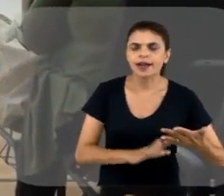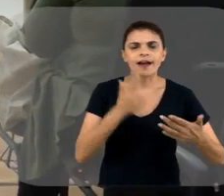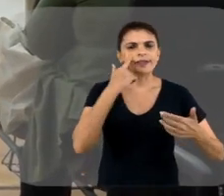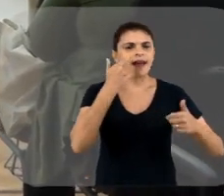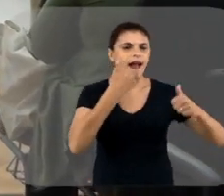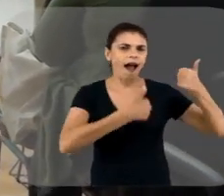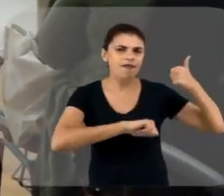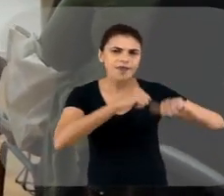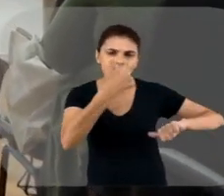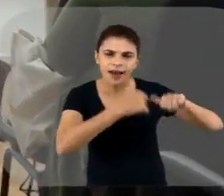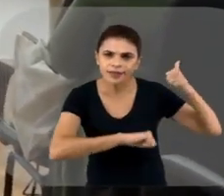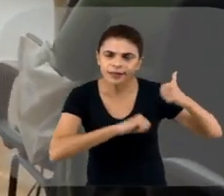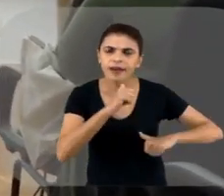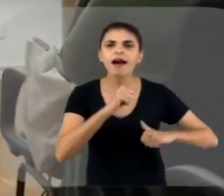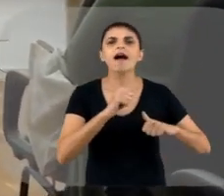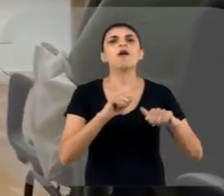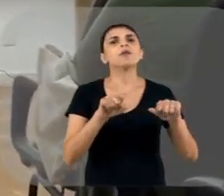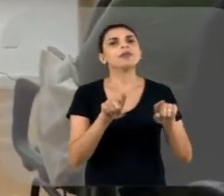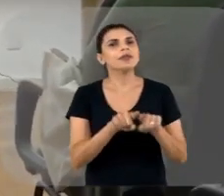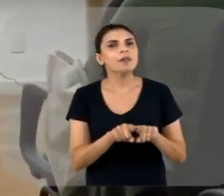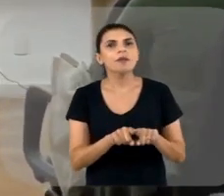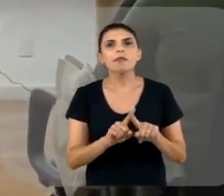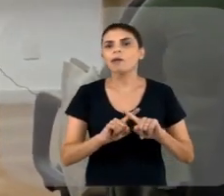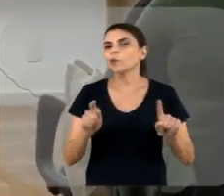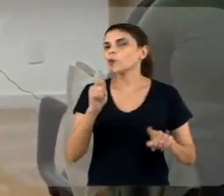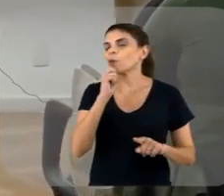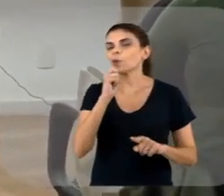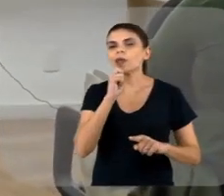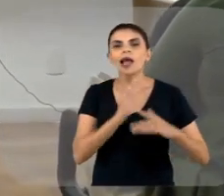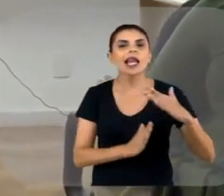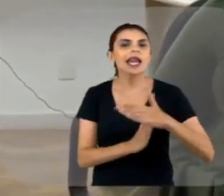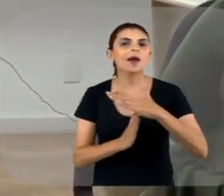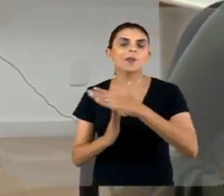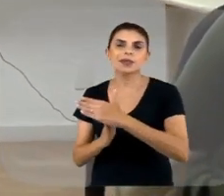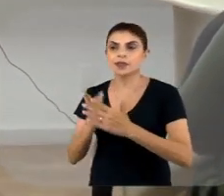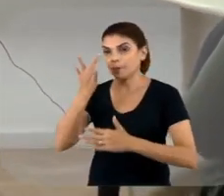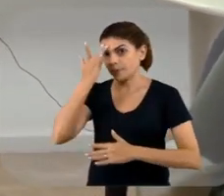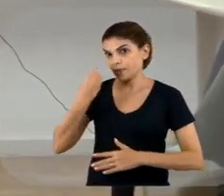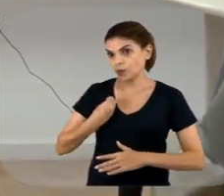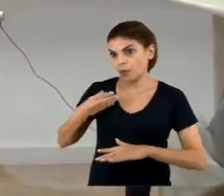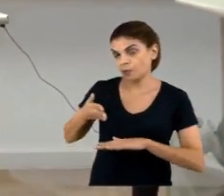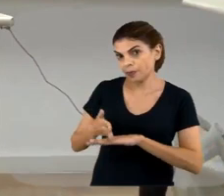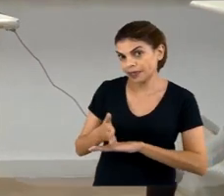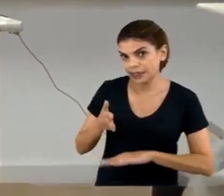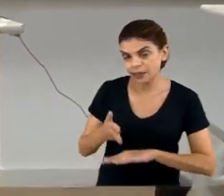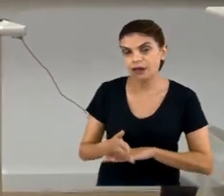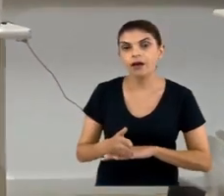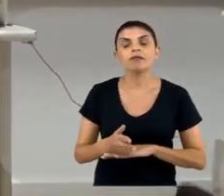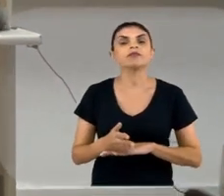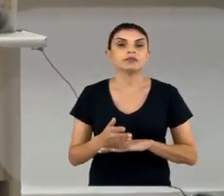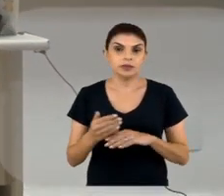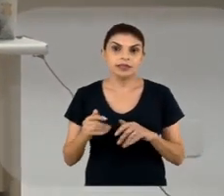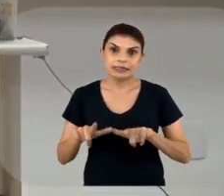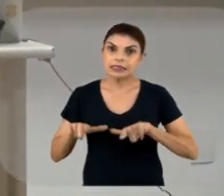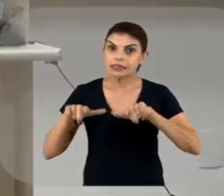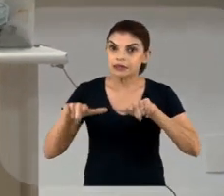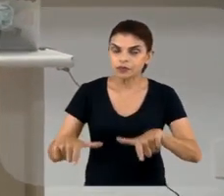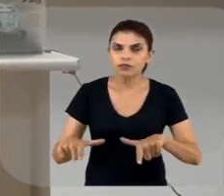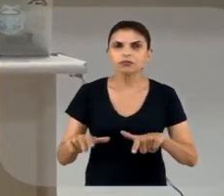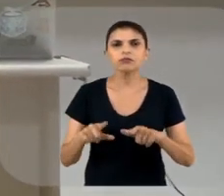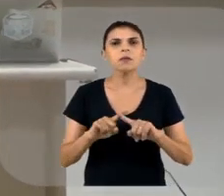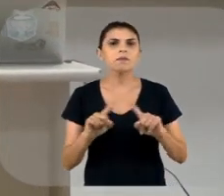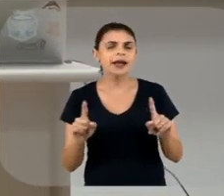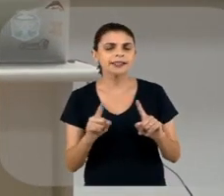de avaliação com feedback, mas não possui limite de participantes e também confere certificado. Eu